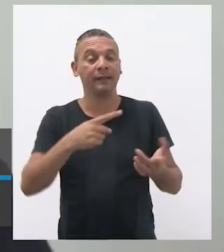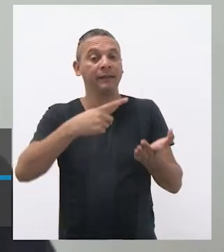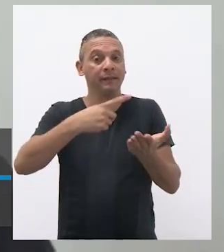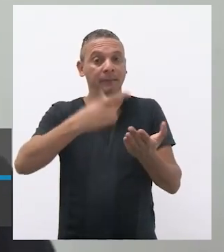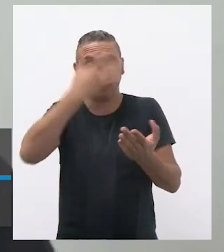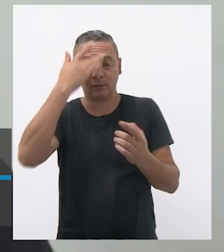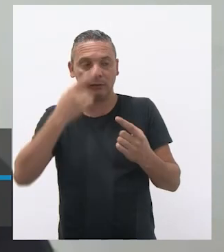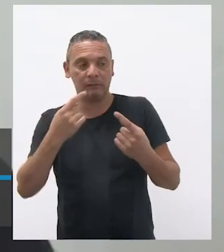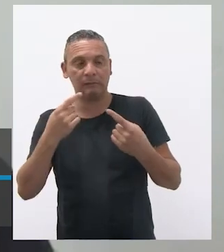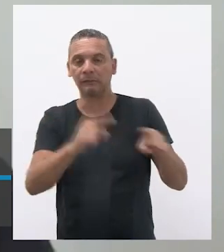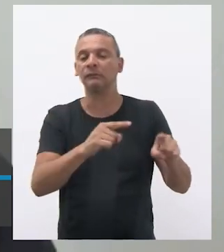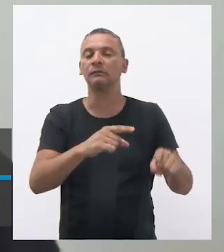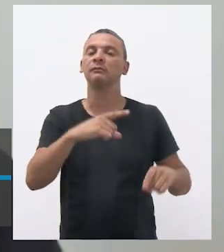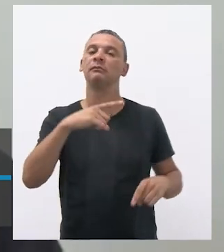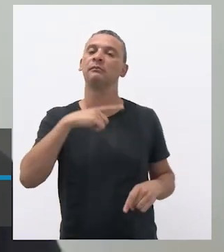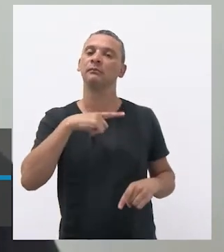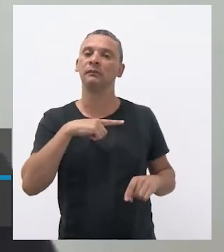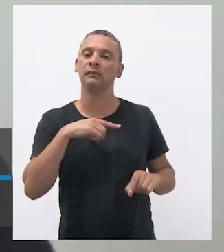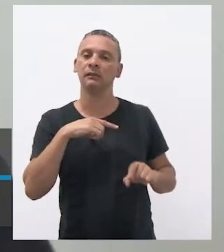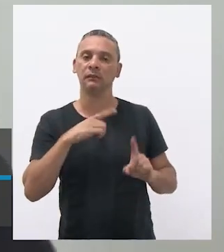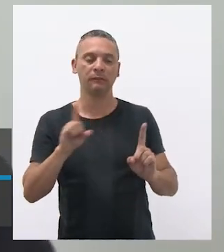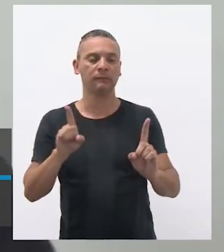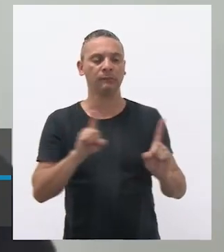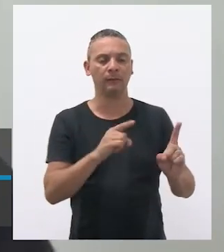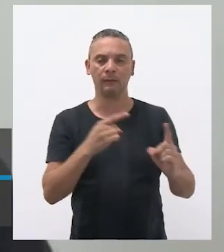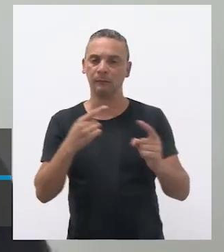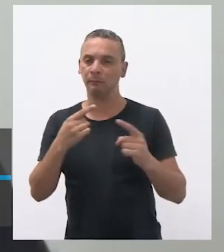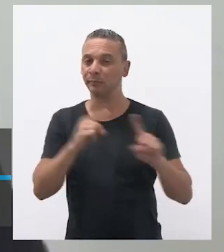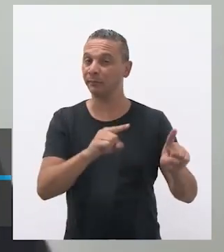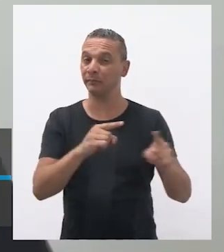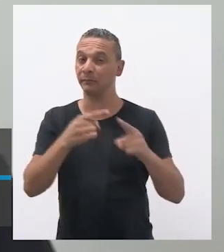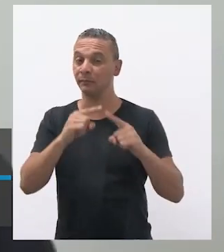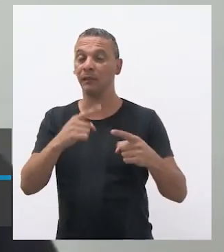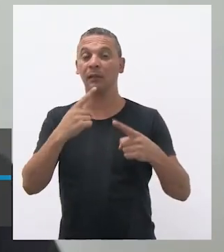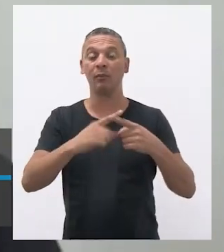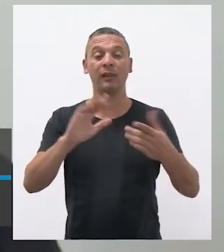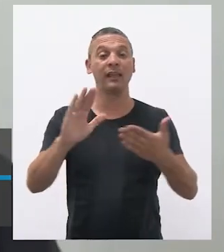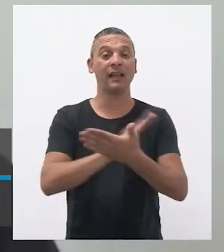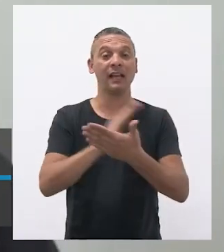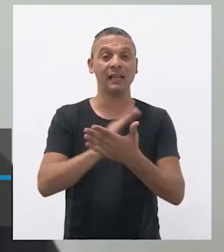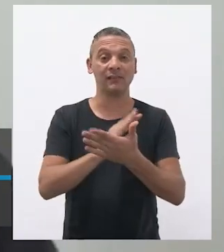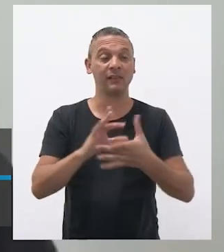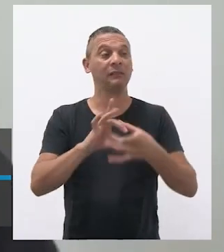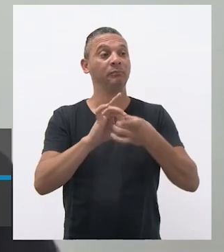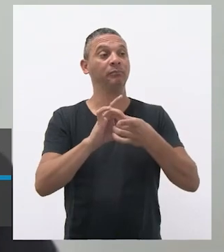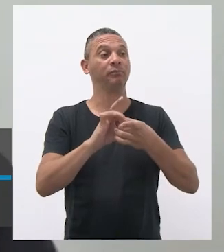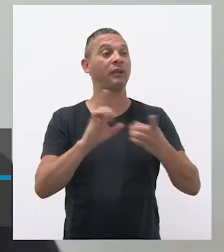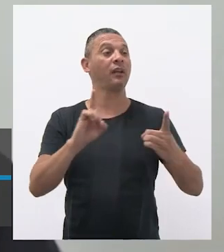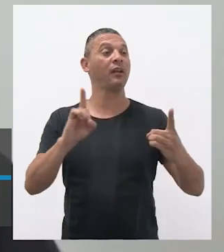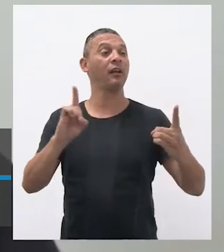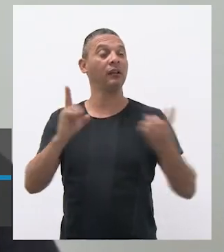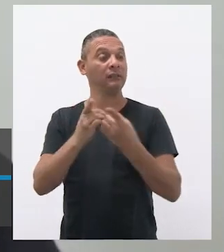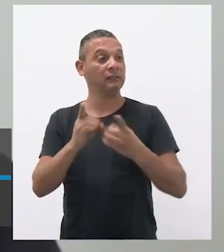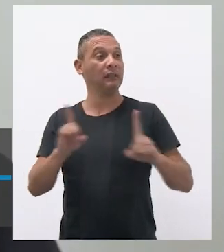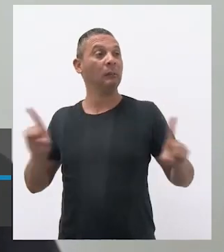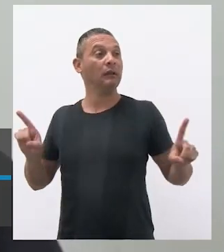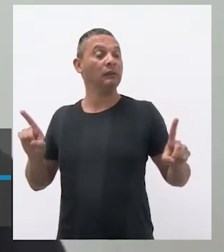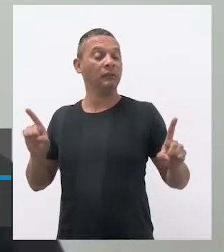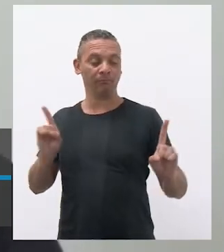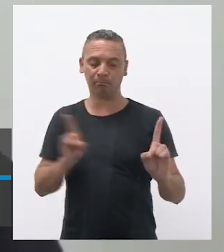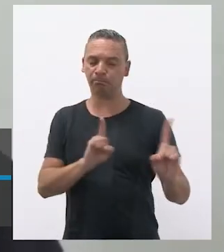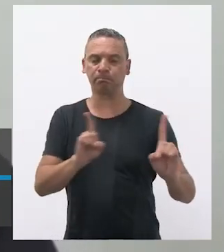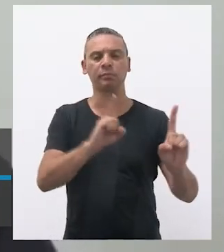familiar no Brasil. No Brasil, ela não conseguia exercer a profissão para a qual ela foi formada, porque não